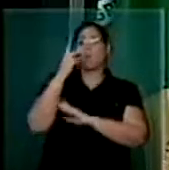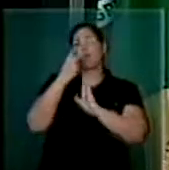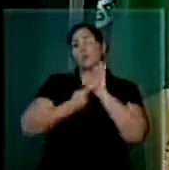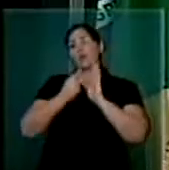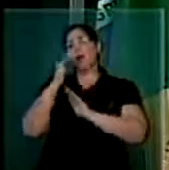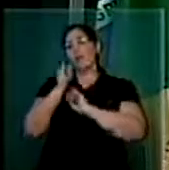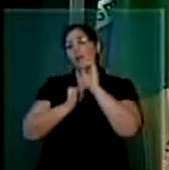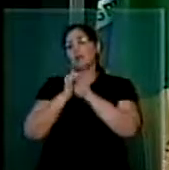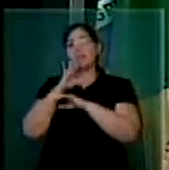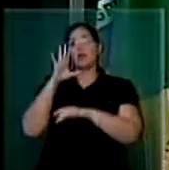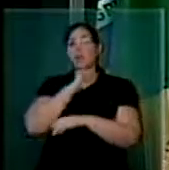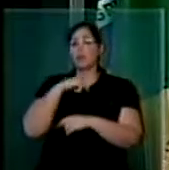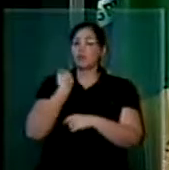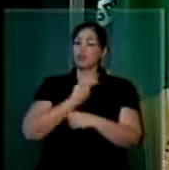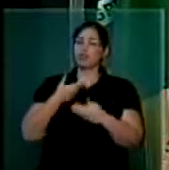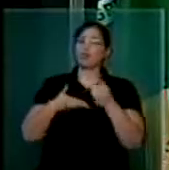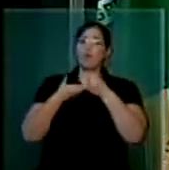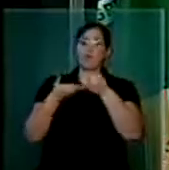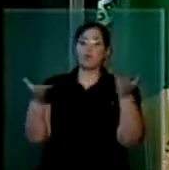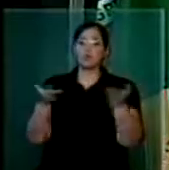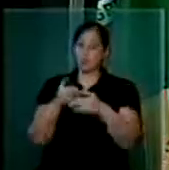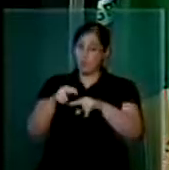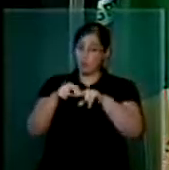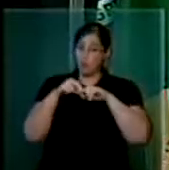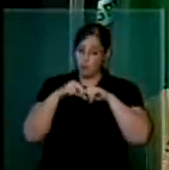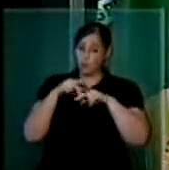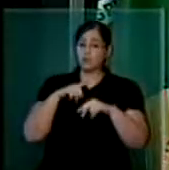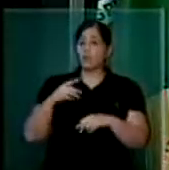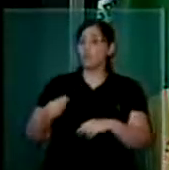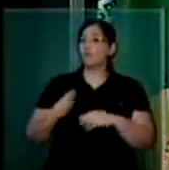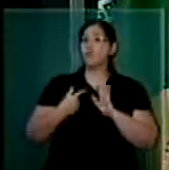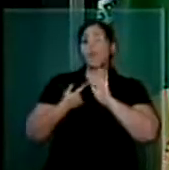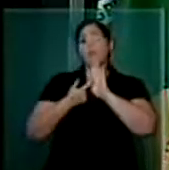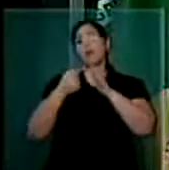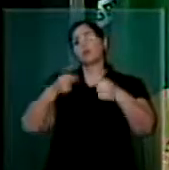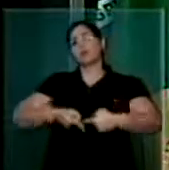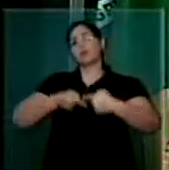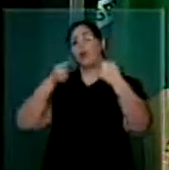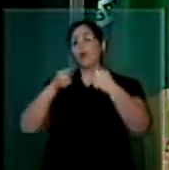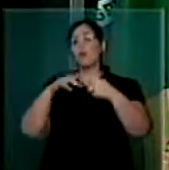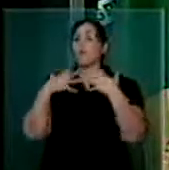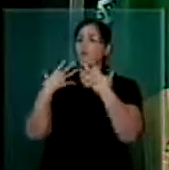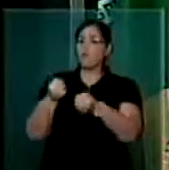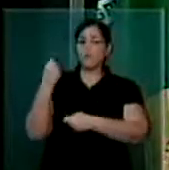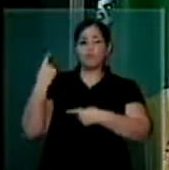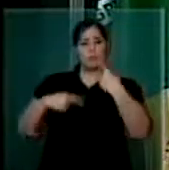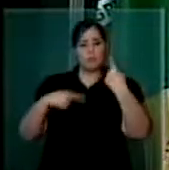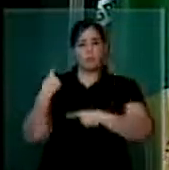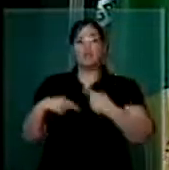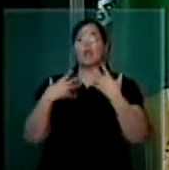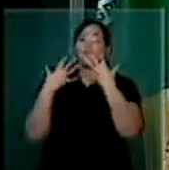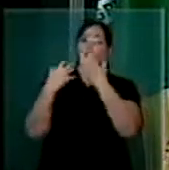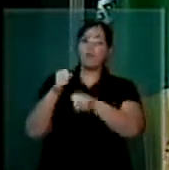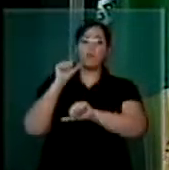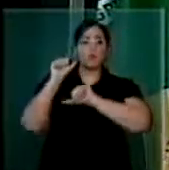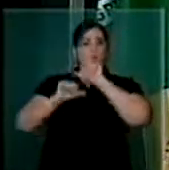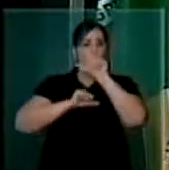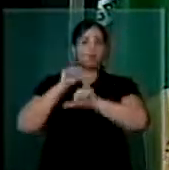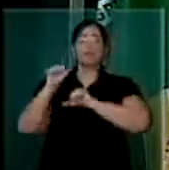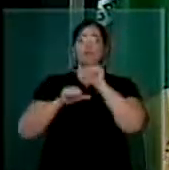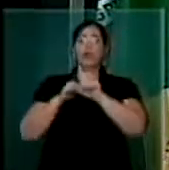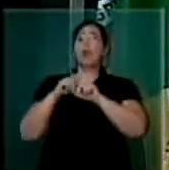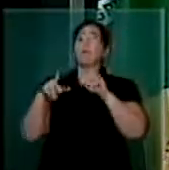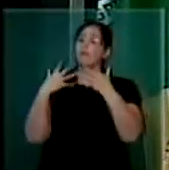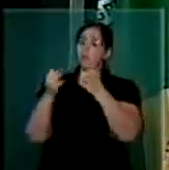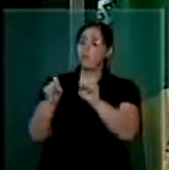larga que nós estamos oferecendo nesse debate. Portanto, está aí colocado o desafio. Vamos debater e vamos modificar, mas